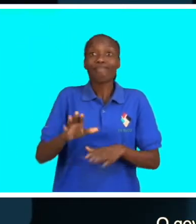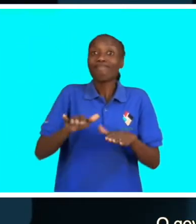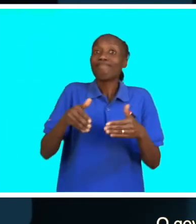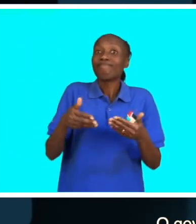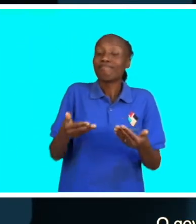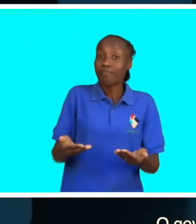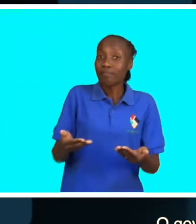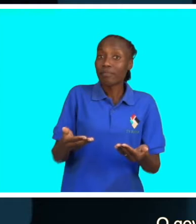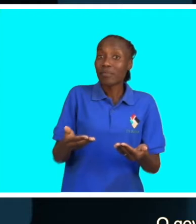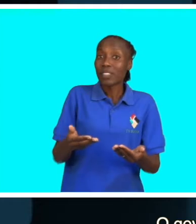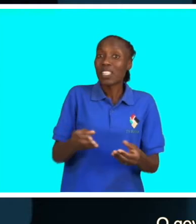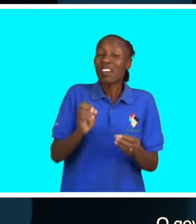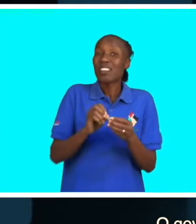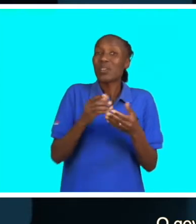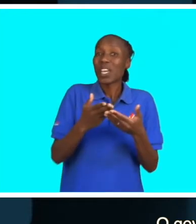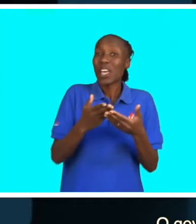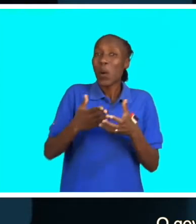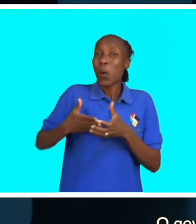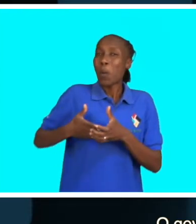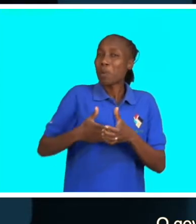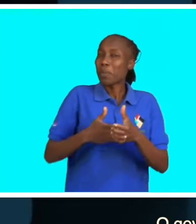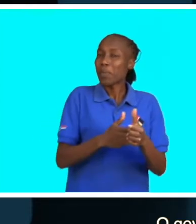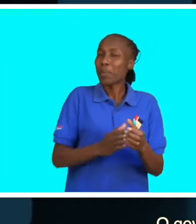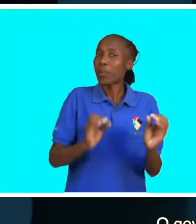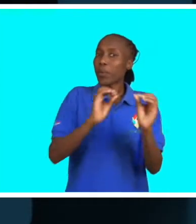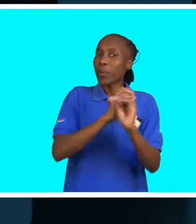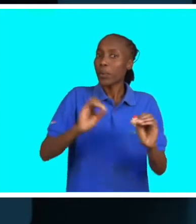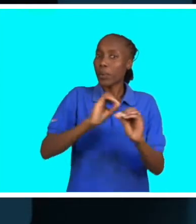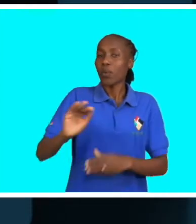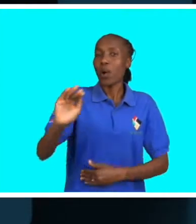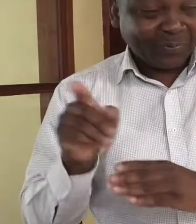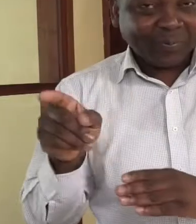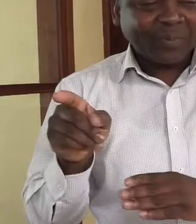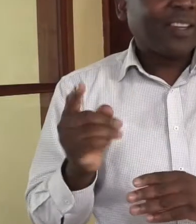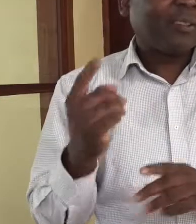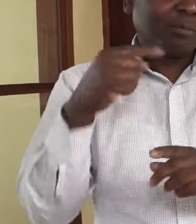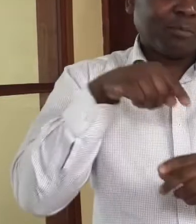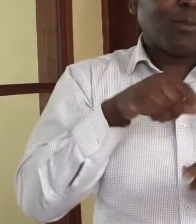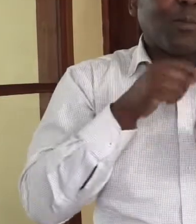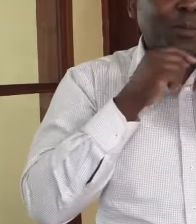não está comprometido com a área da deficiência.